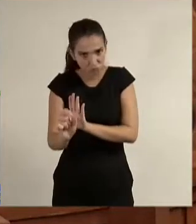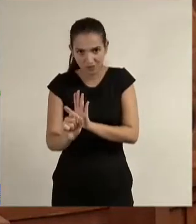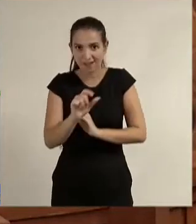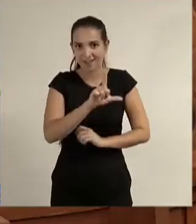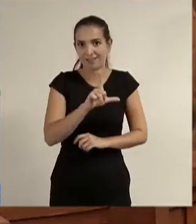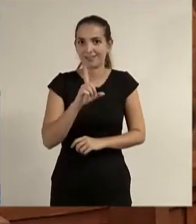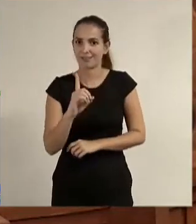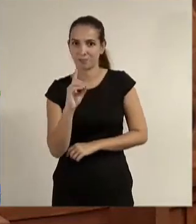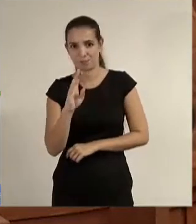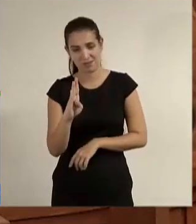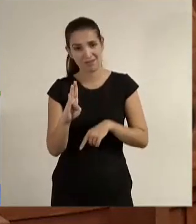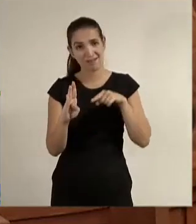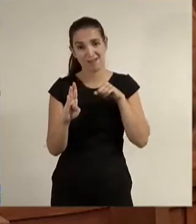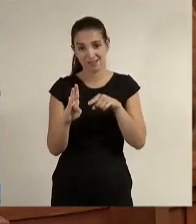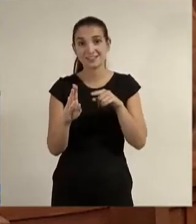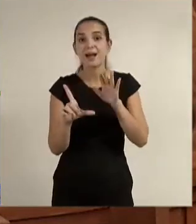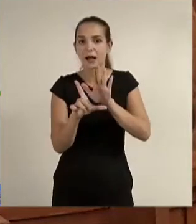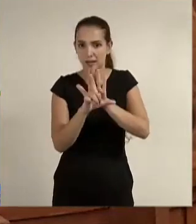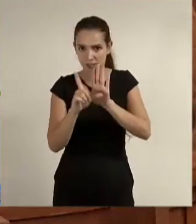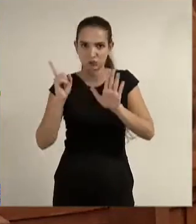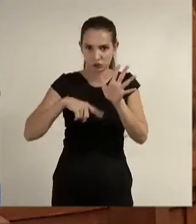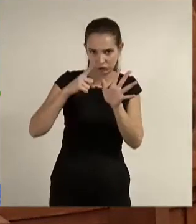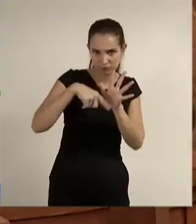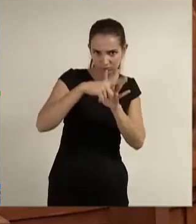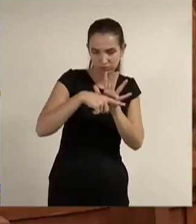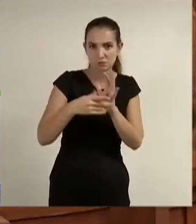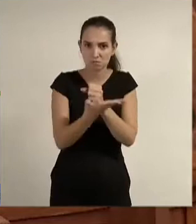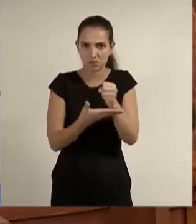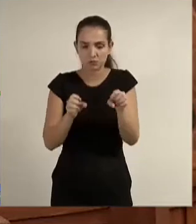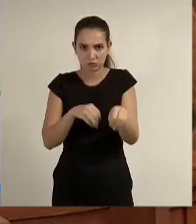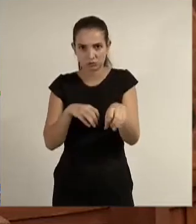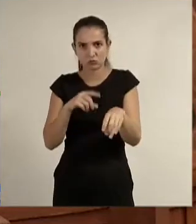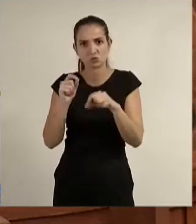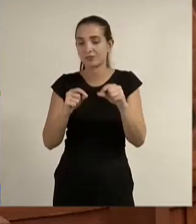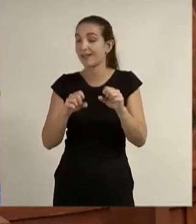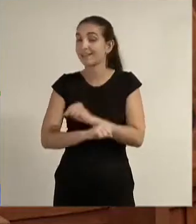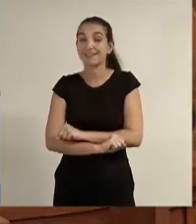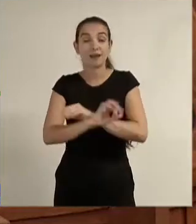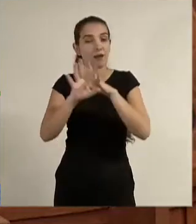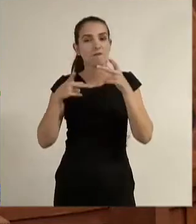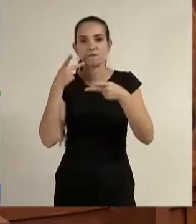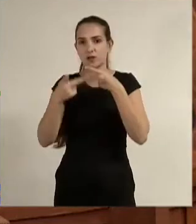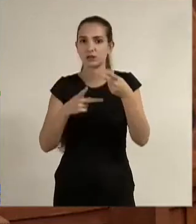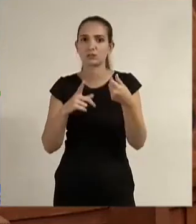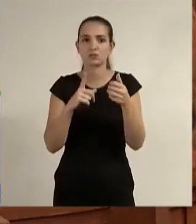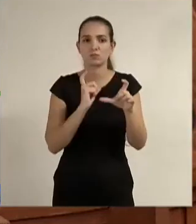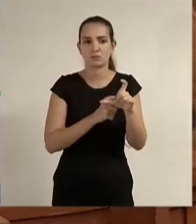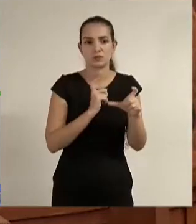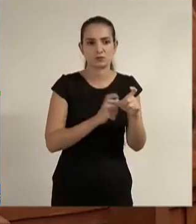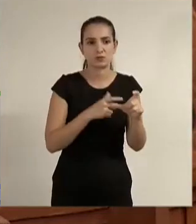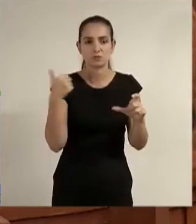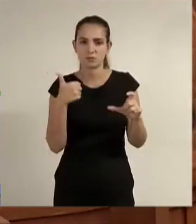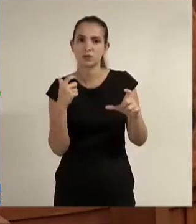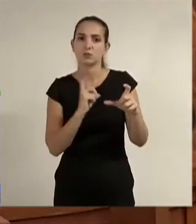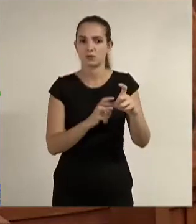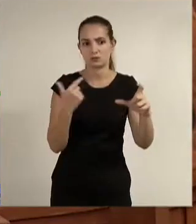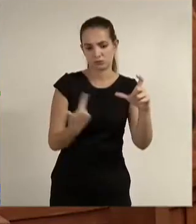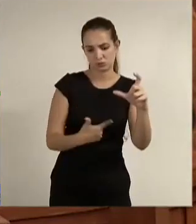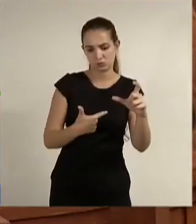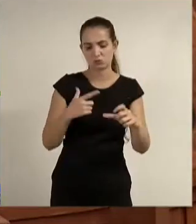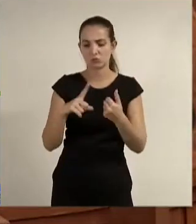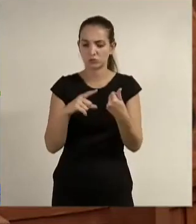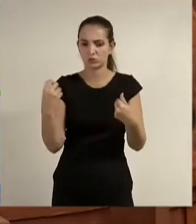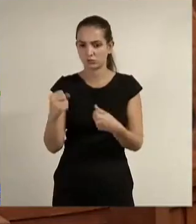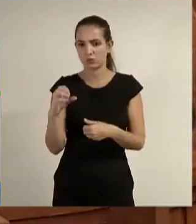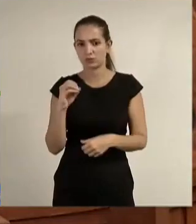LDB é bastante clara nos parágrafos 1º e 2º do artigo 80, em dizer